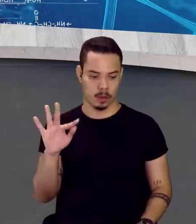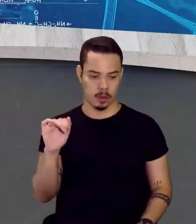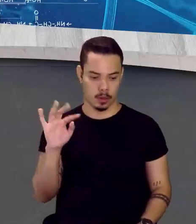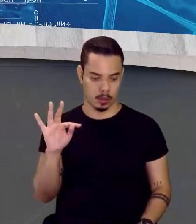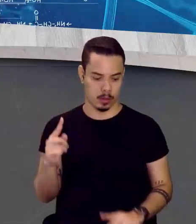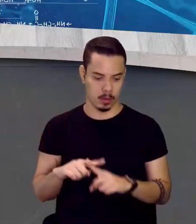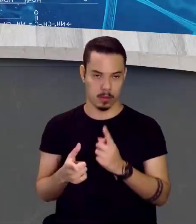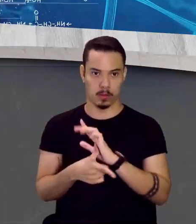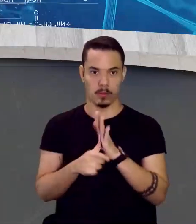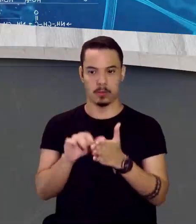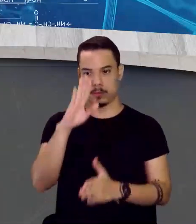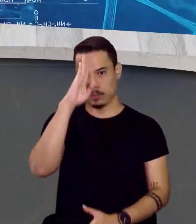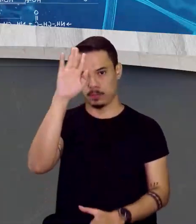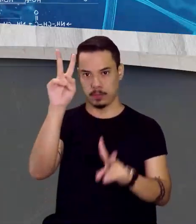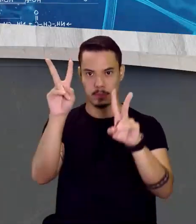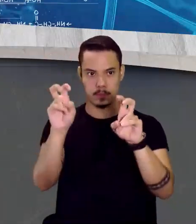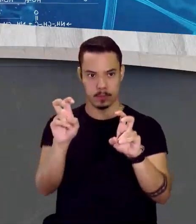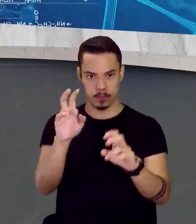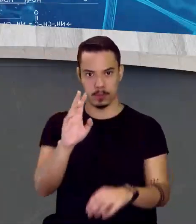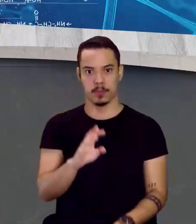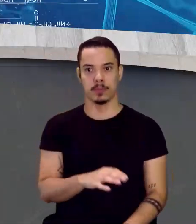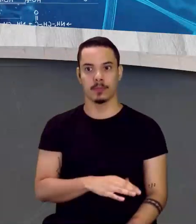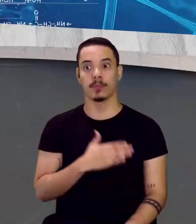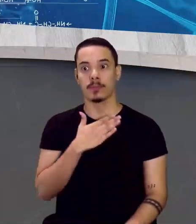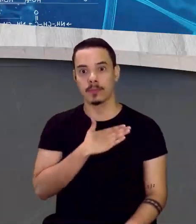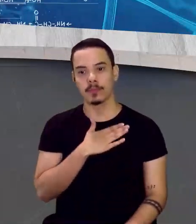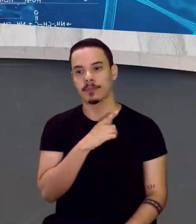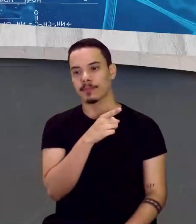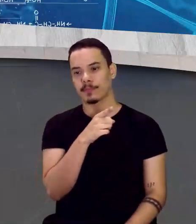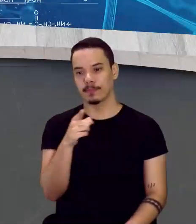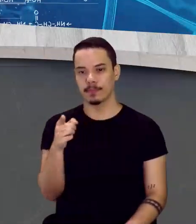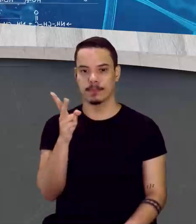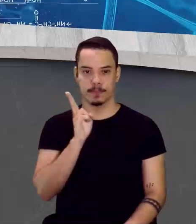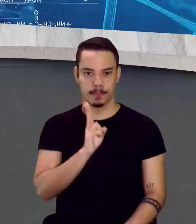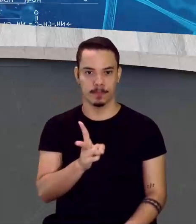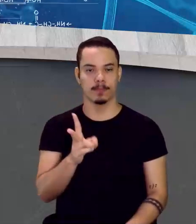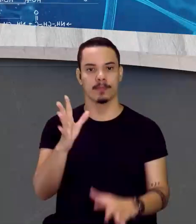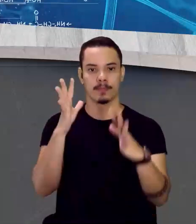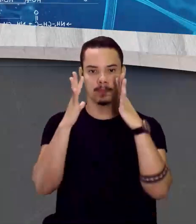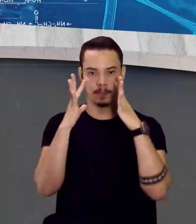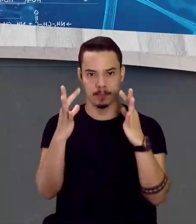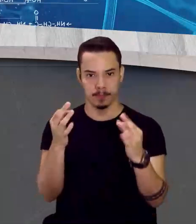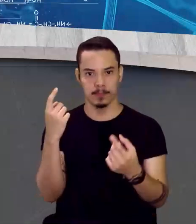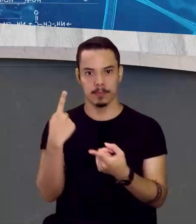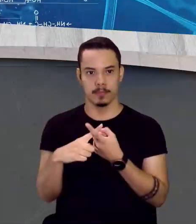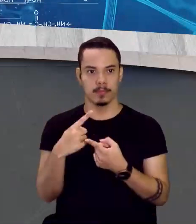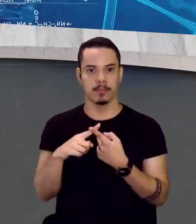o tema principal dessa aula. Gostaríamos que vocês ficassem ligados